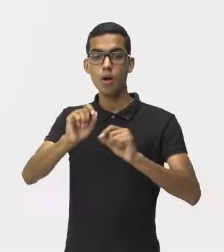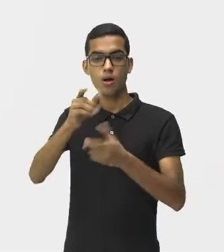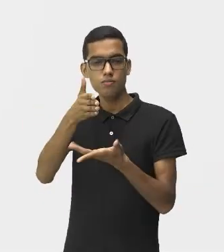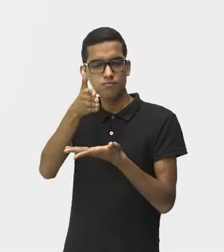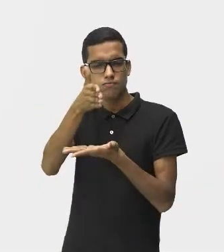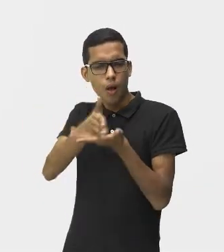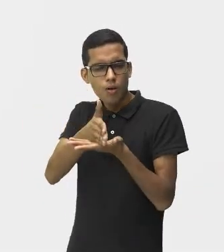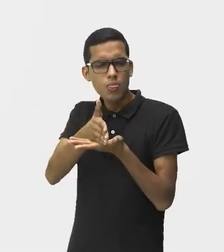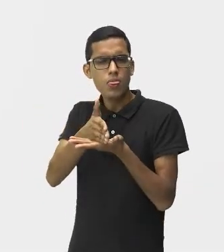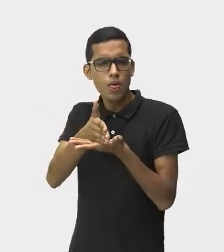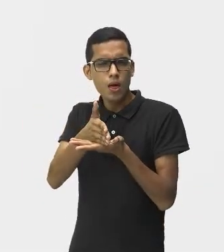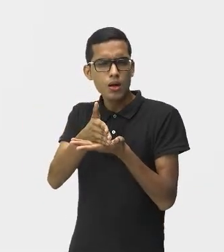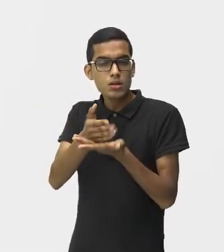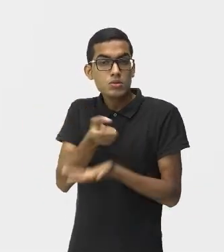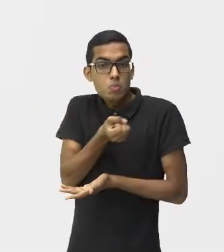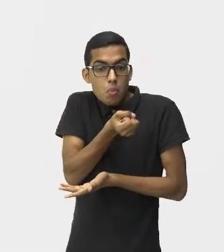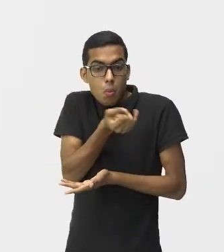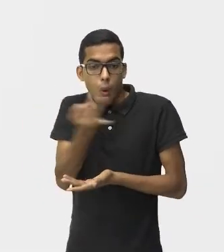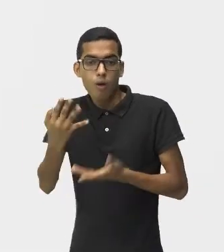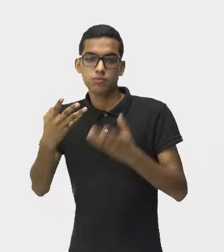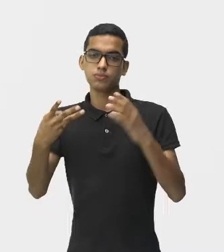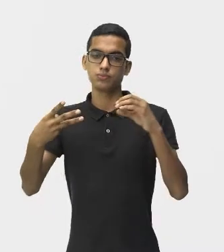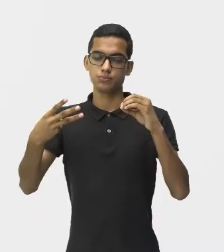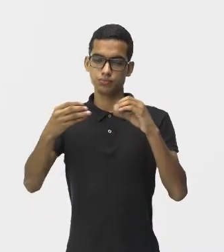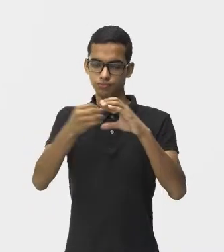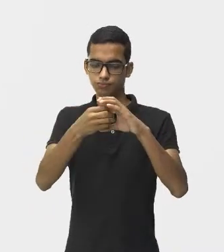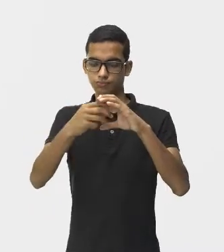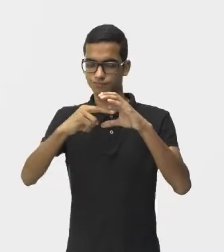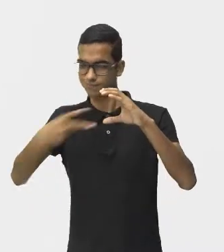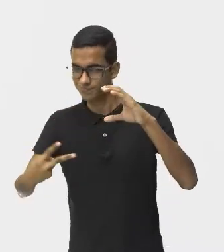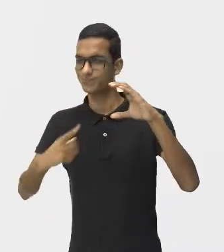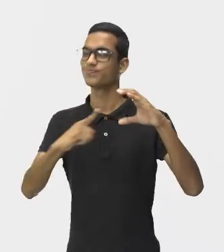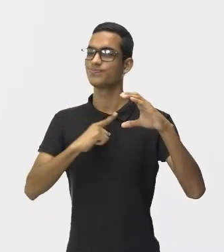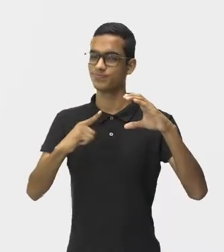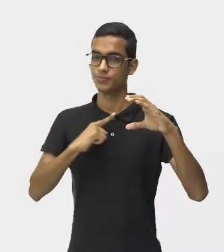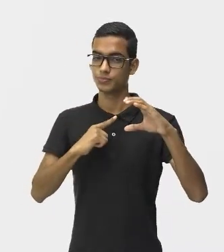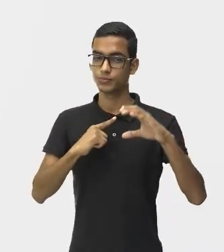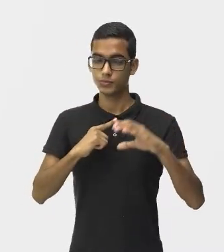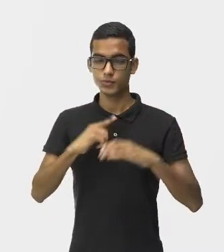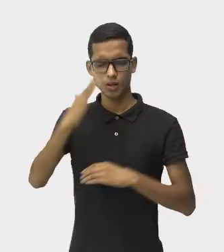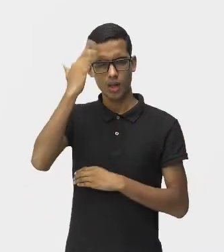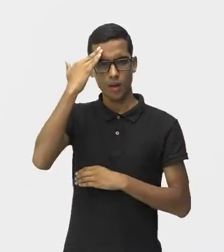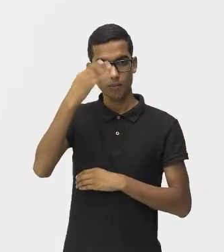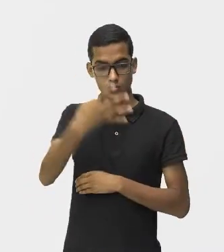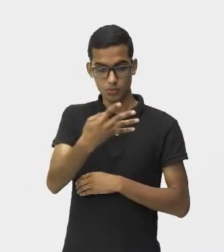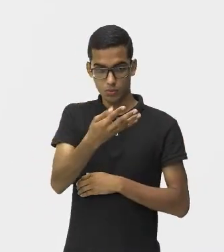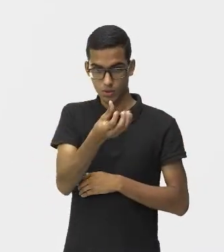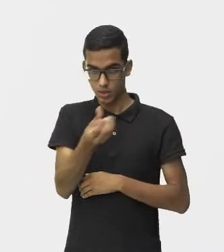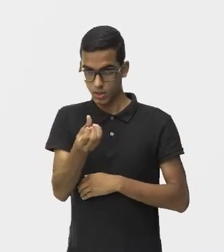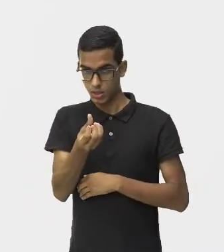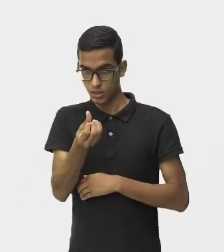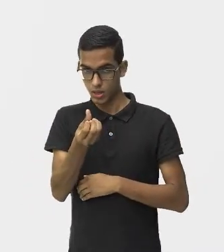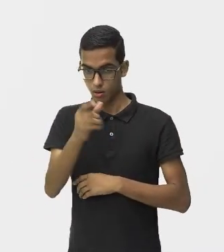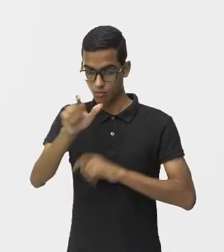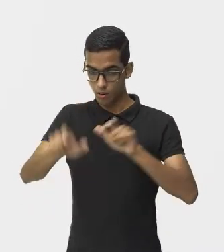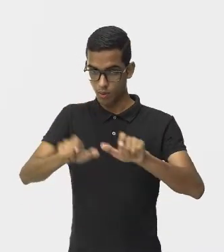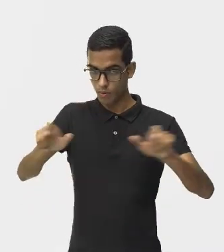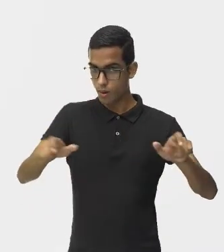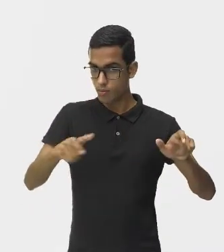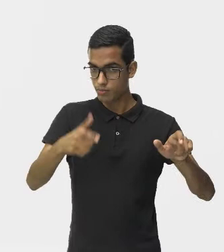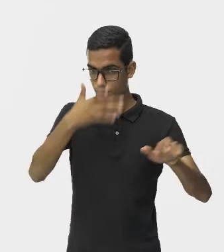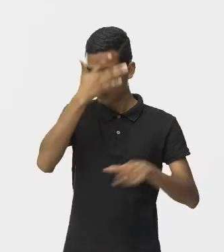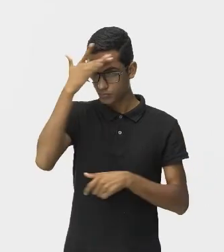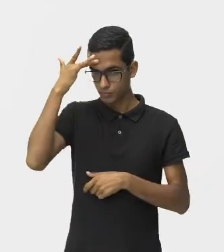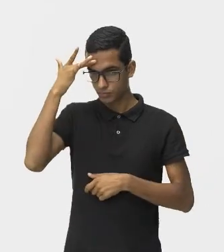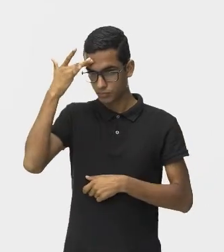que o total do cariótipo humano são 46, né? Quando soma lá, são 46 cromossomos. Então, aqui, no caso